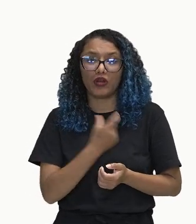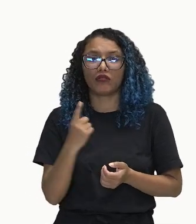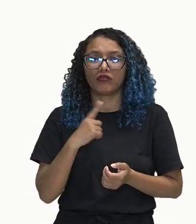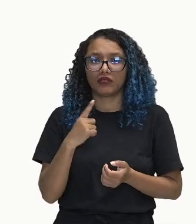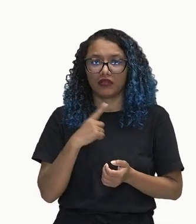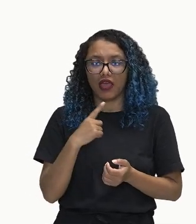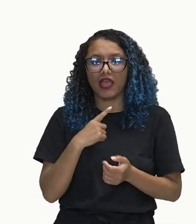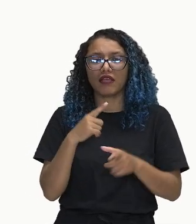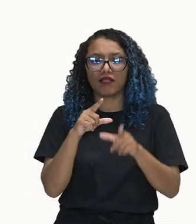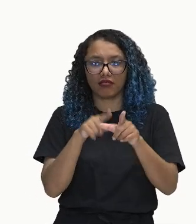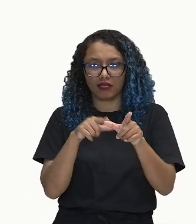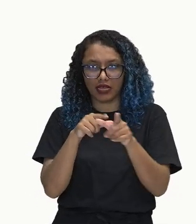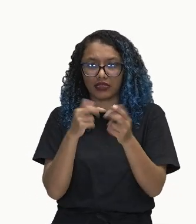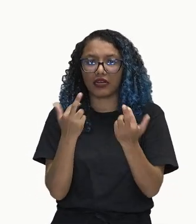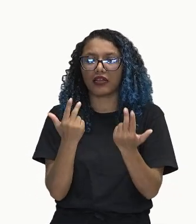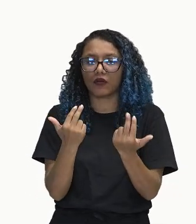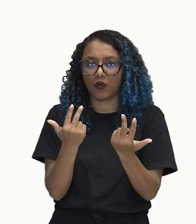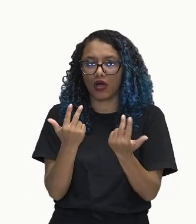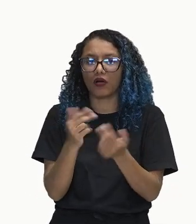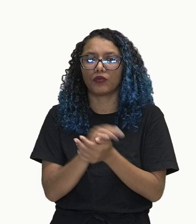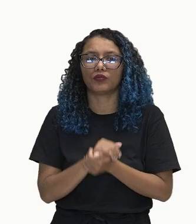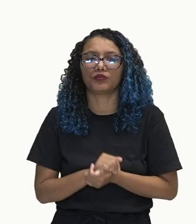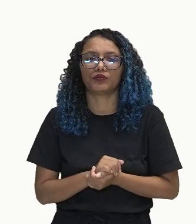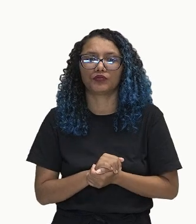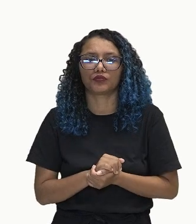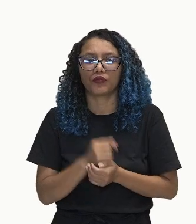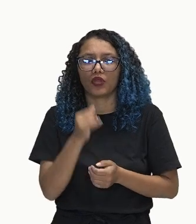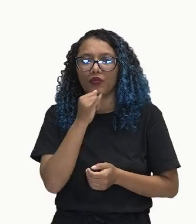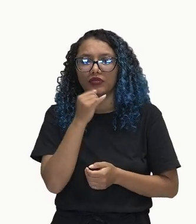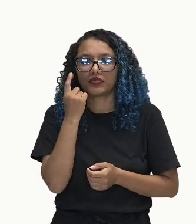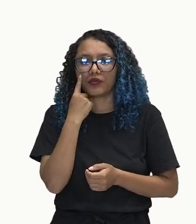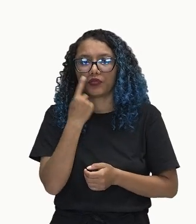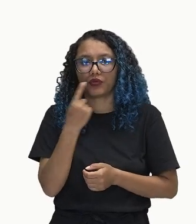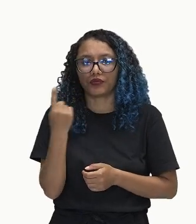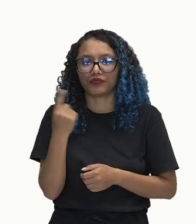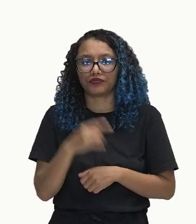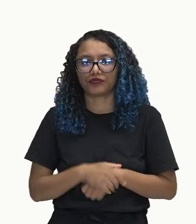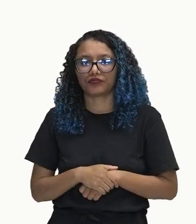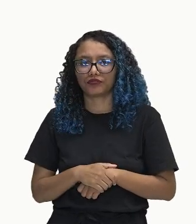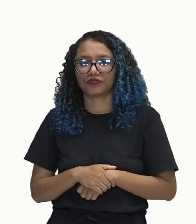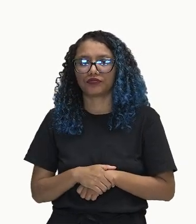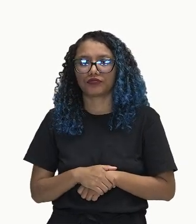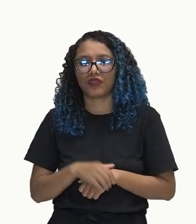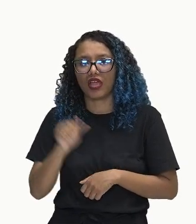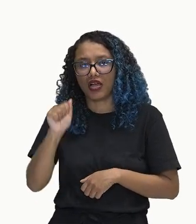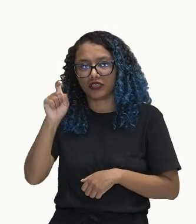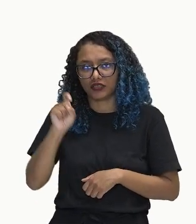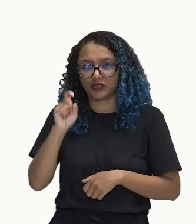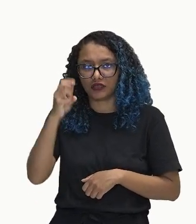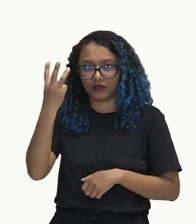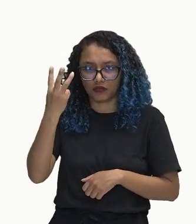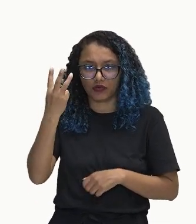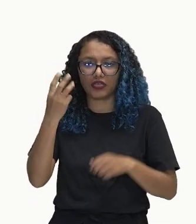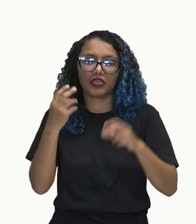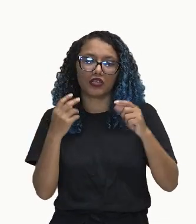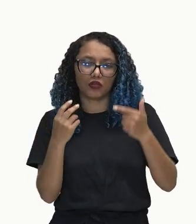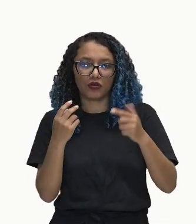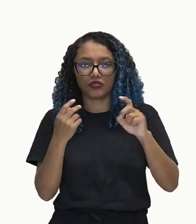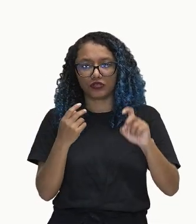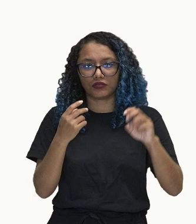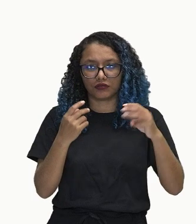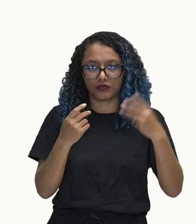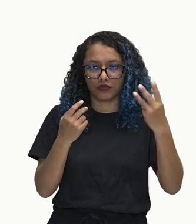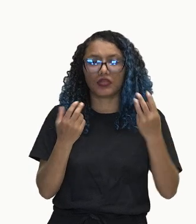aqui eu tenho ax ao cubo, 2x ao cubo. Então, aqui eu posso afirmar que o a é igual a